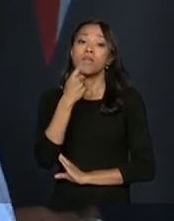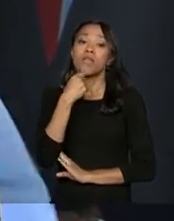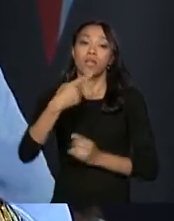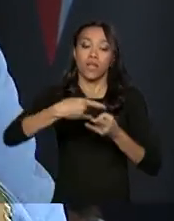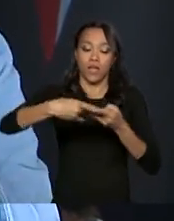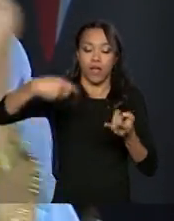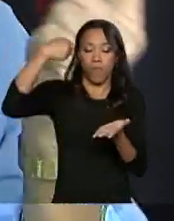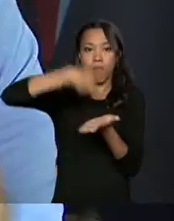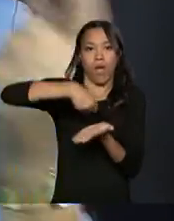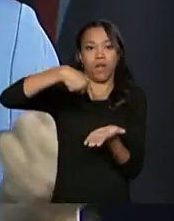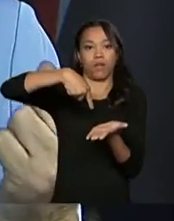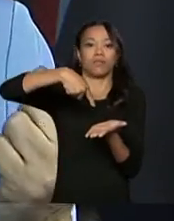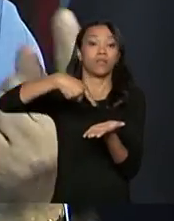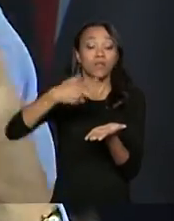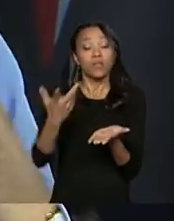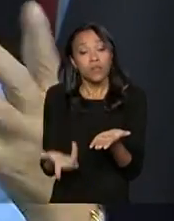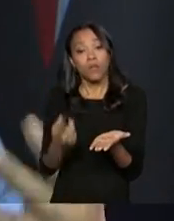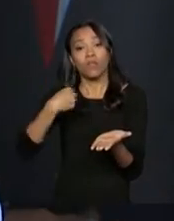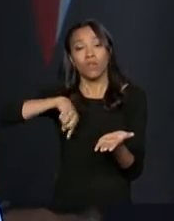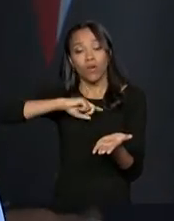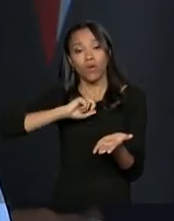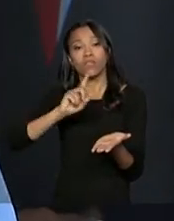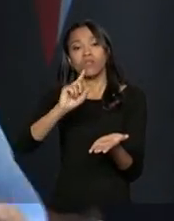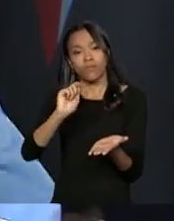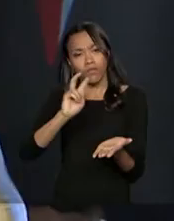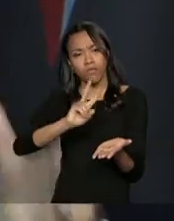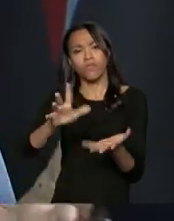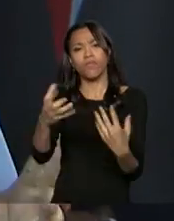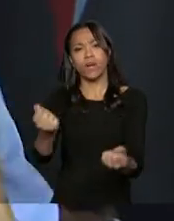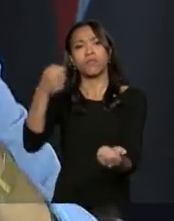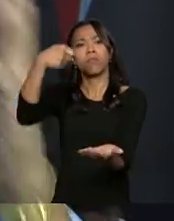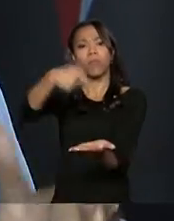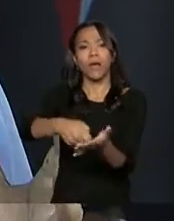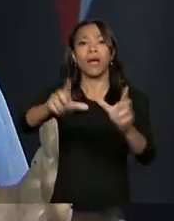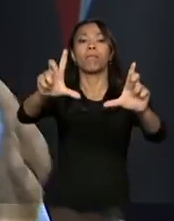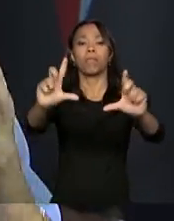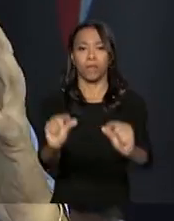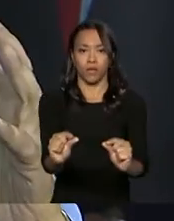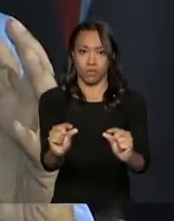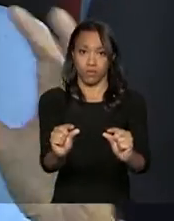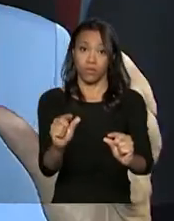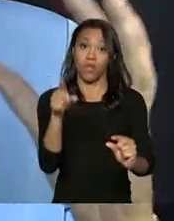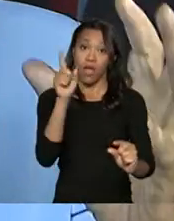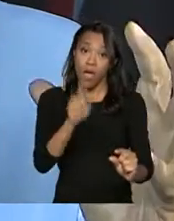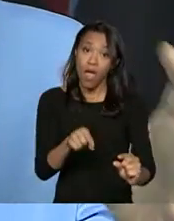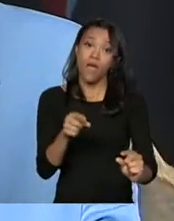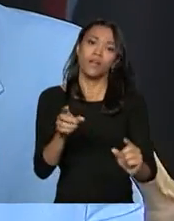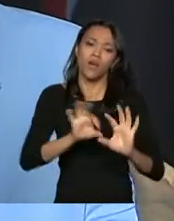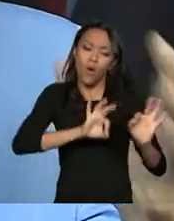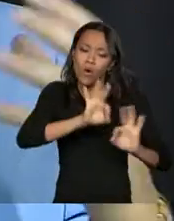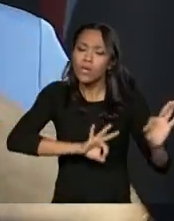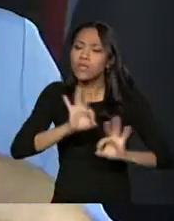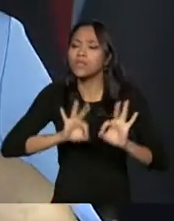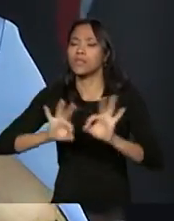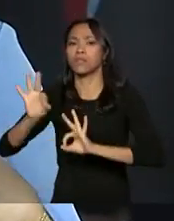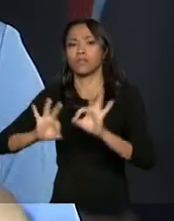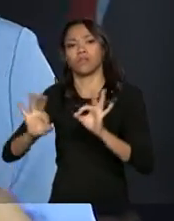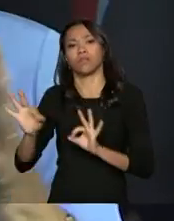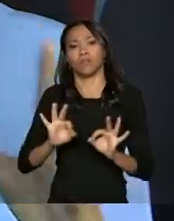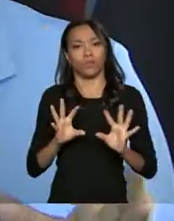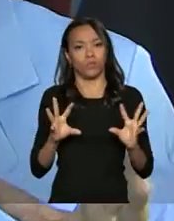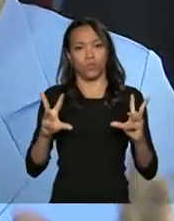também vamos pagar como sistema menos. Tudo isso se combina para você ter uma situação melhor.